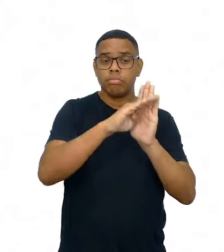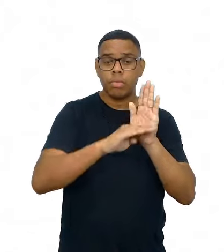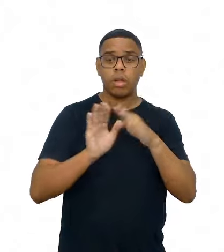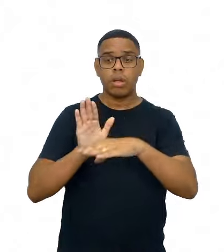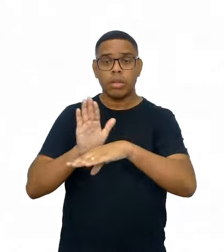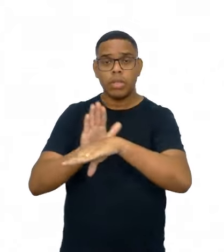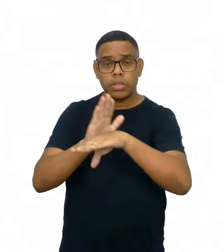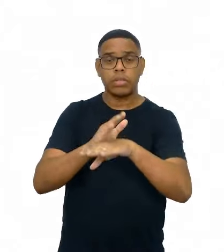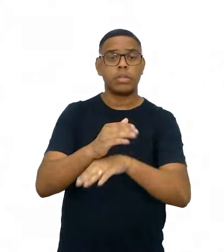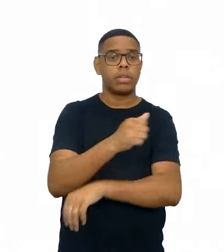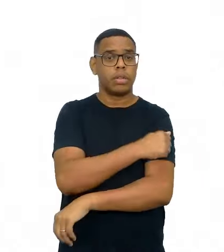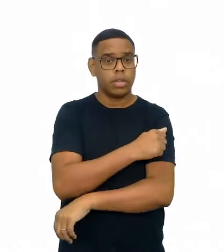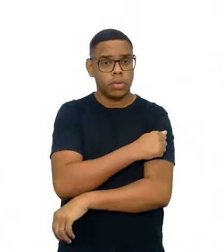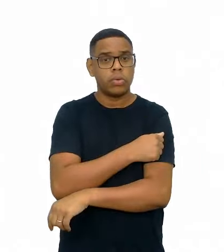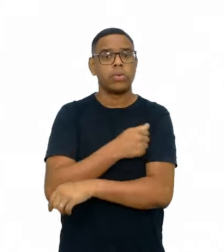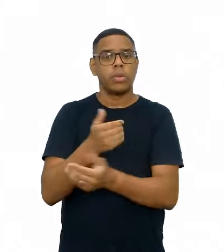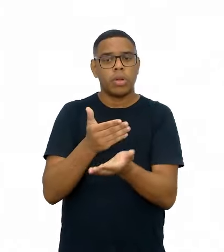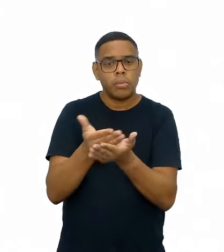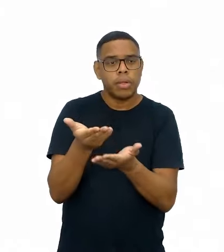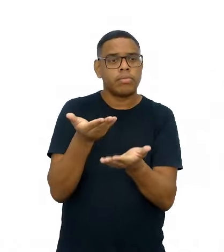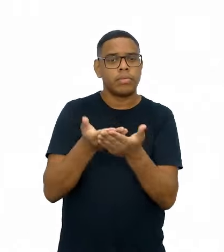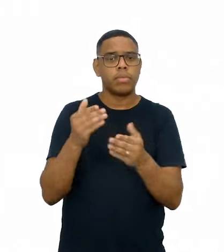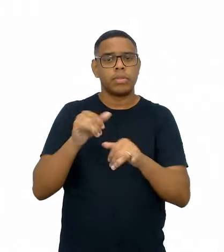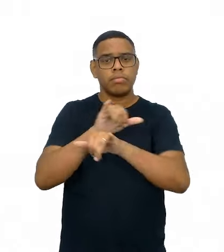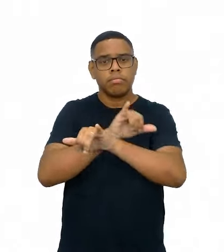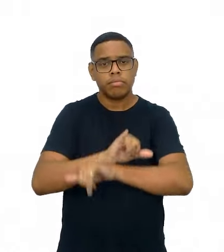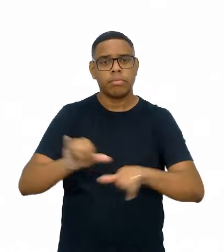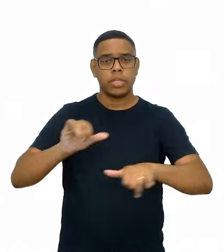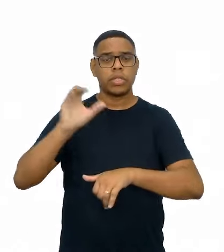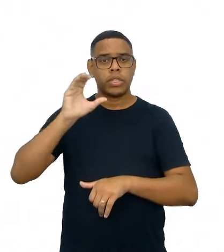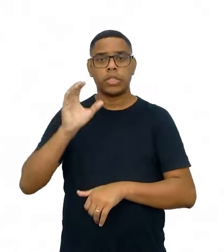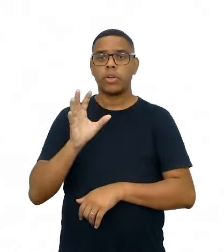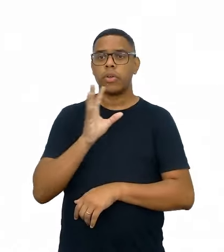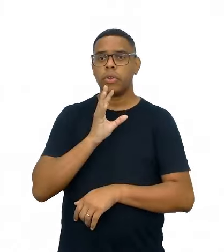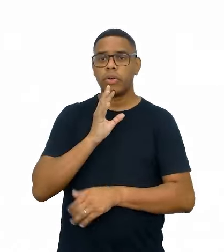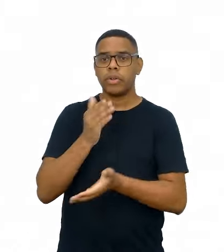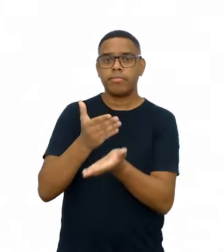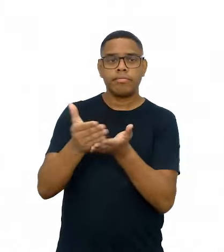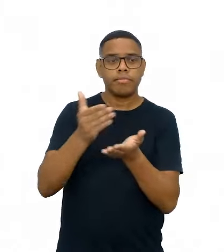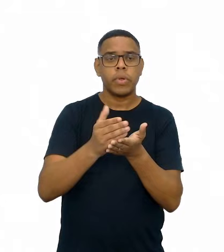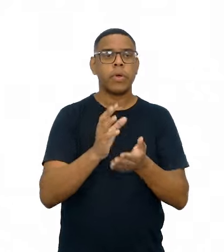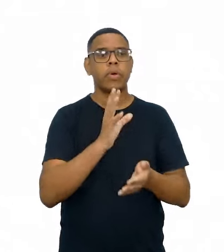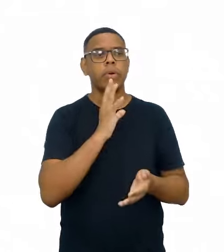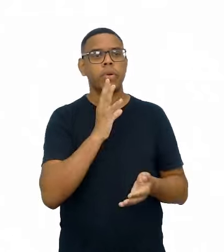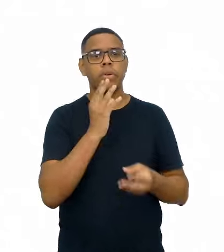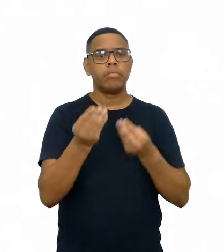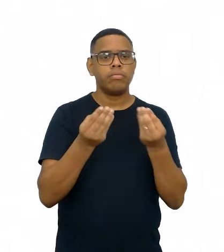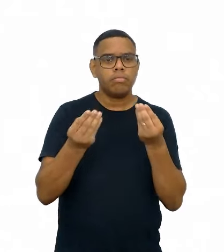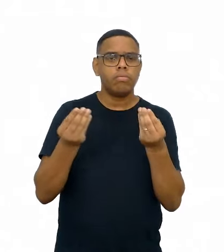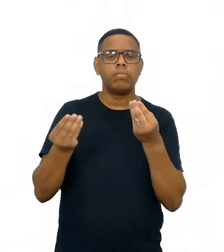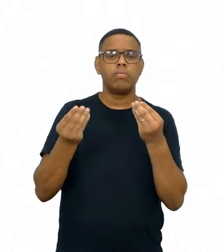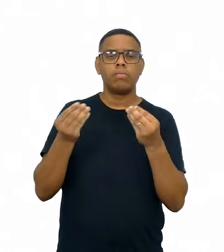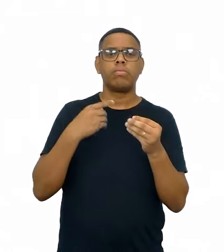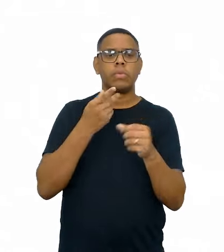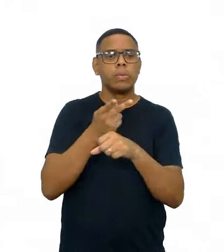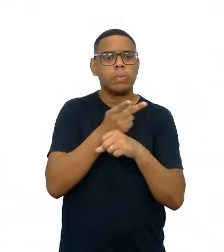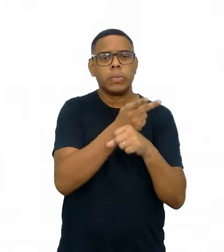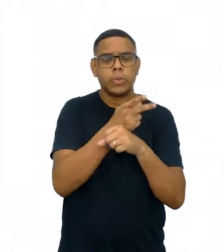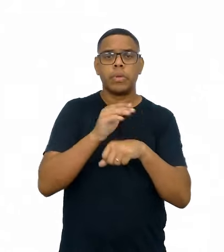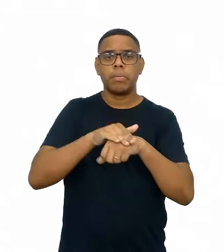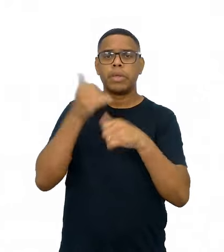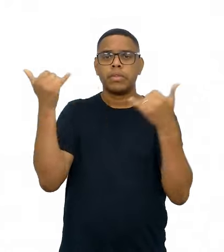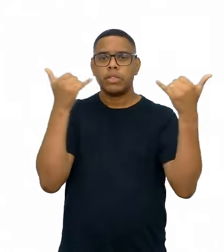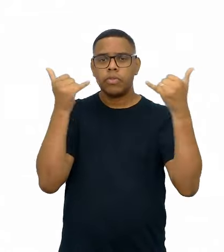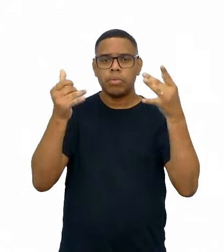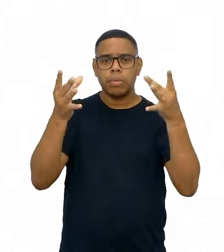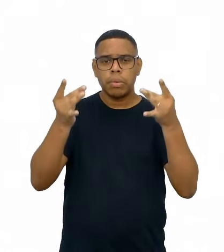compreenderem onde e como procuramos mais informações sobre um determinado assunto que nos interessa. Pode valer a